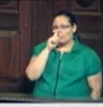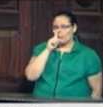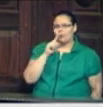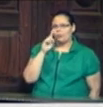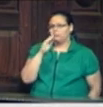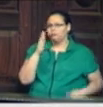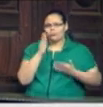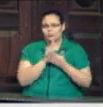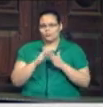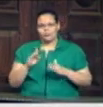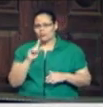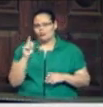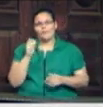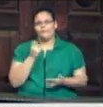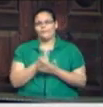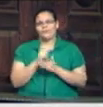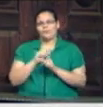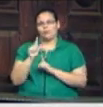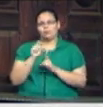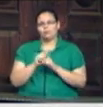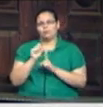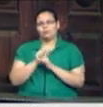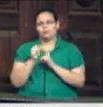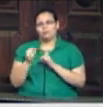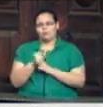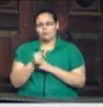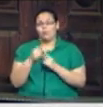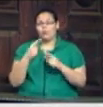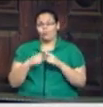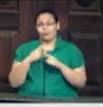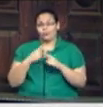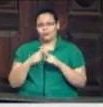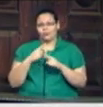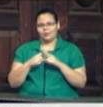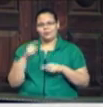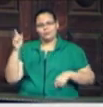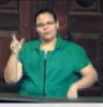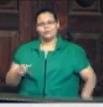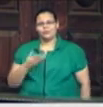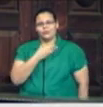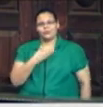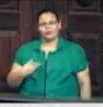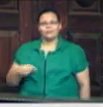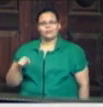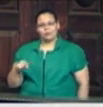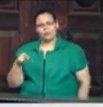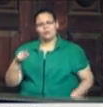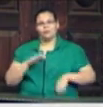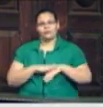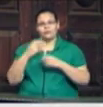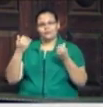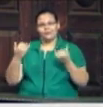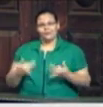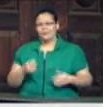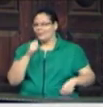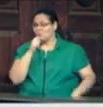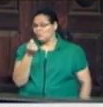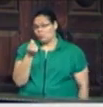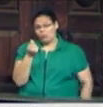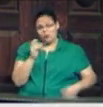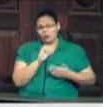de não pagamento do aluguel social, que o Poder Executivo vai argumentar que não tem